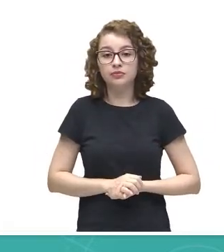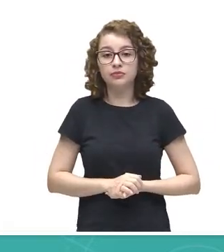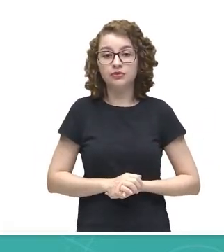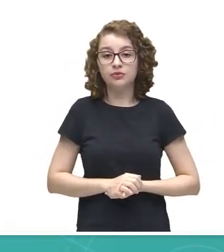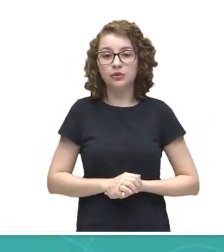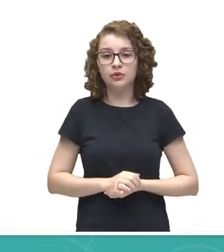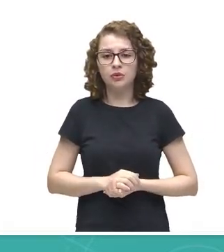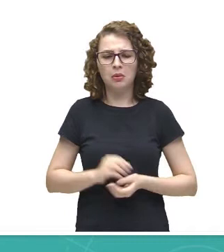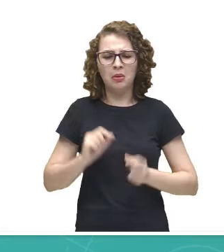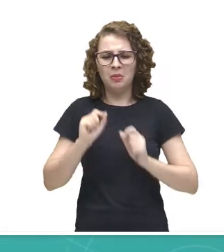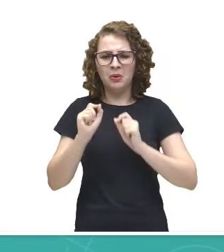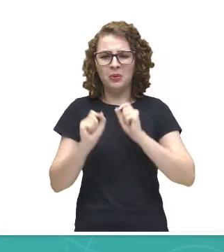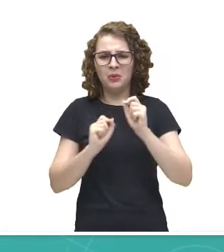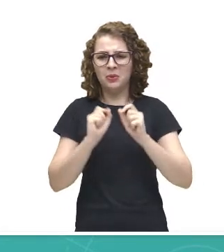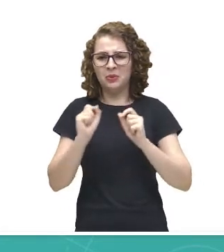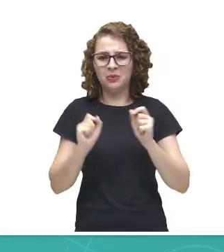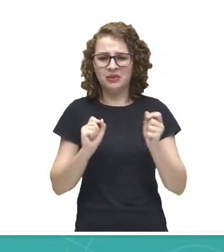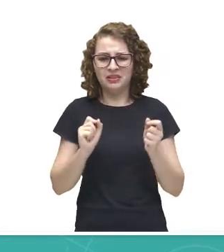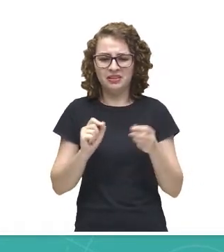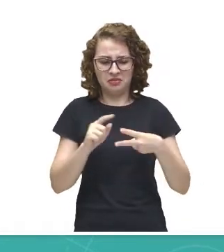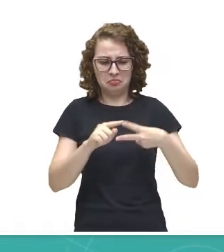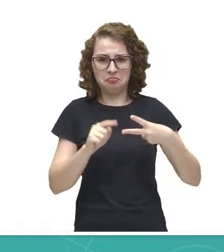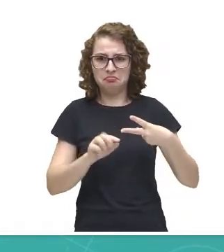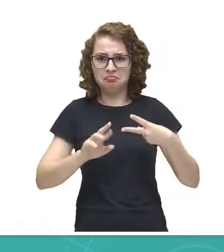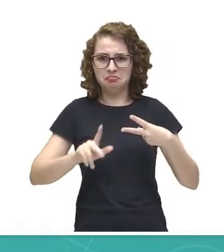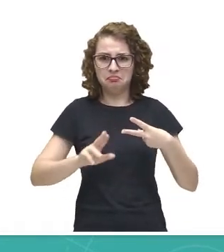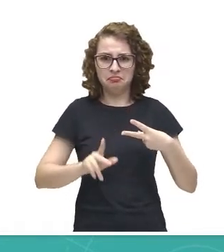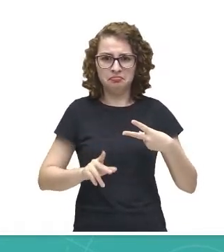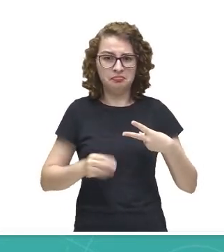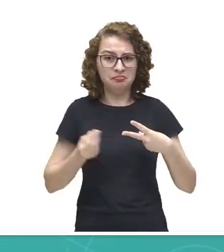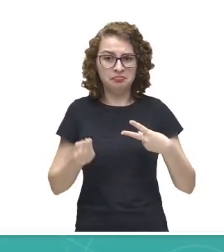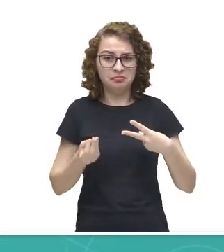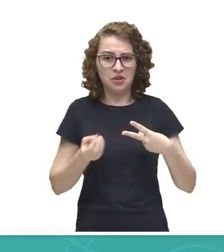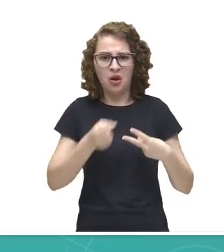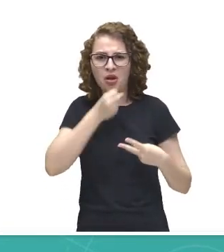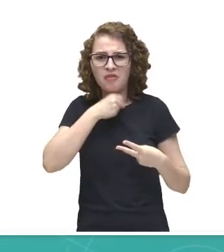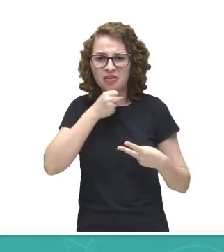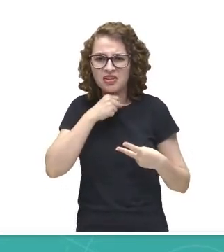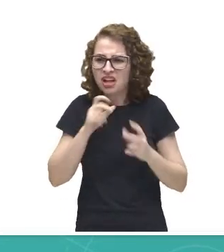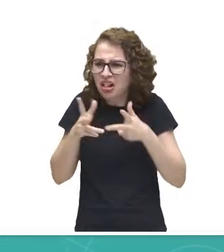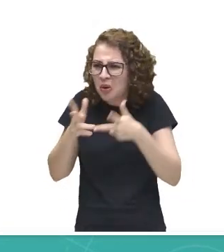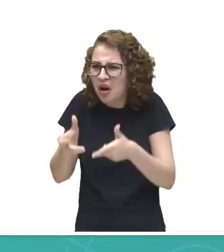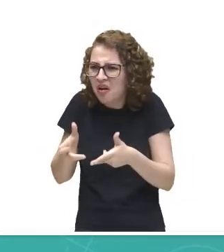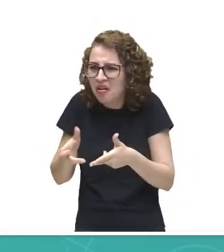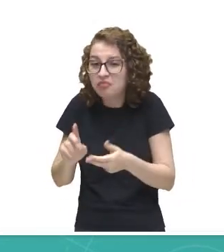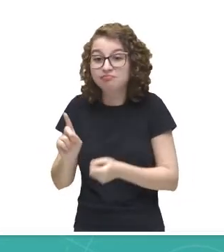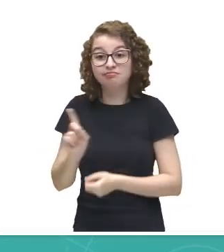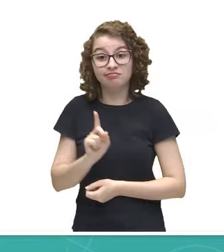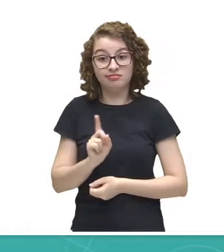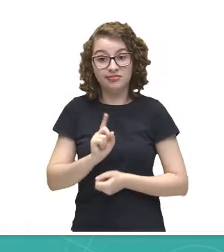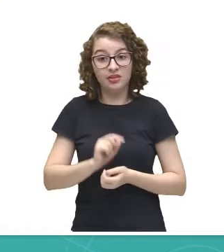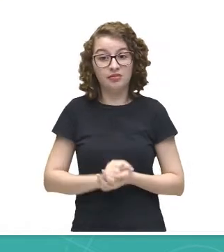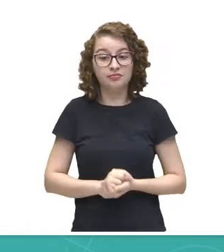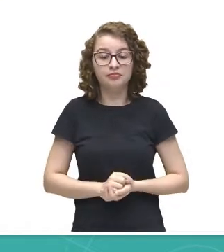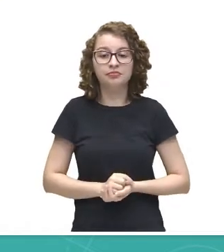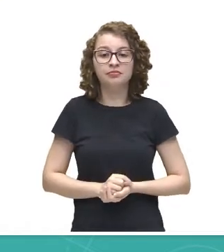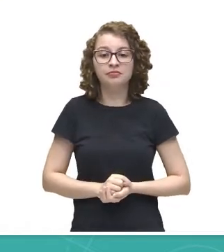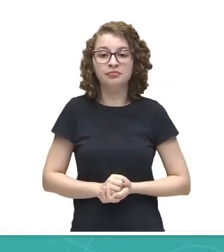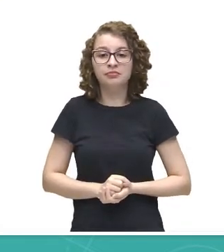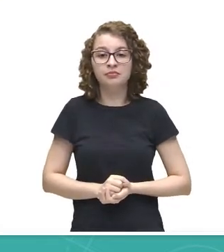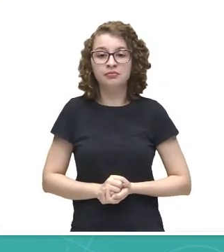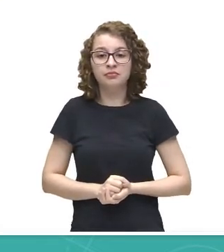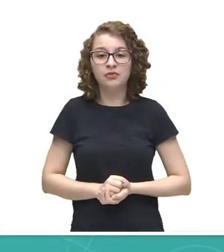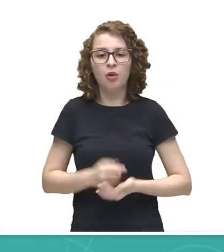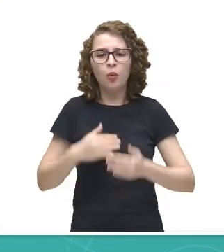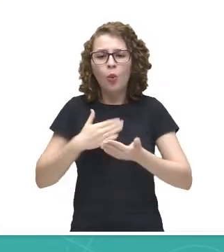devem estar se perguntando, professora, mas qual é a diferença? Será que o envelhecimento não é tudo a mesma coisa? Vamos verificar? Então a gente vai